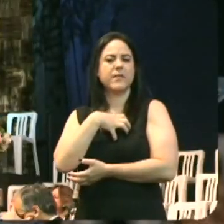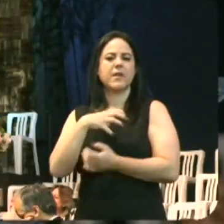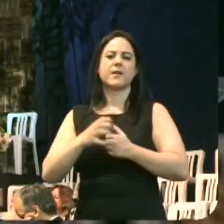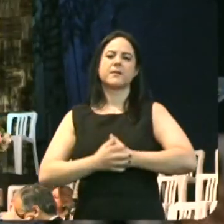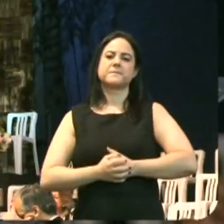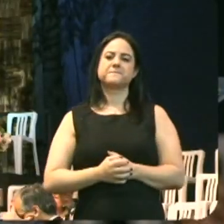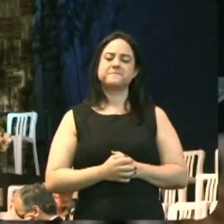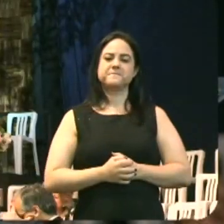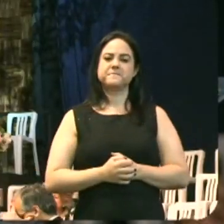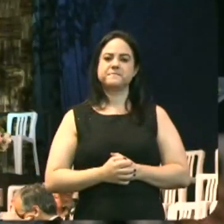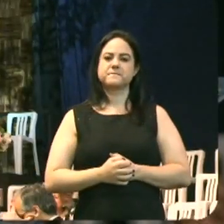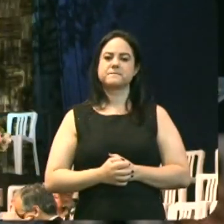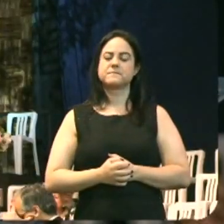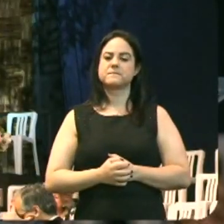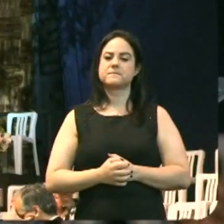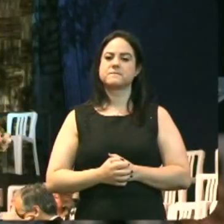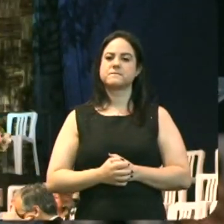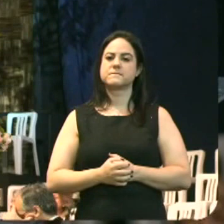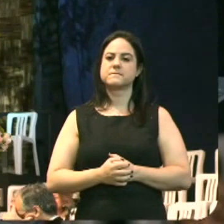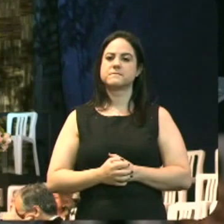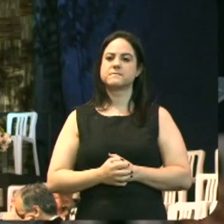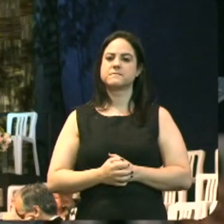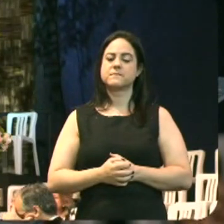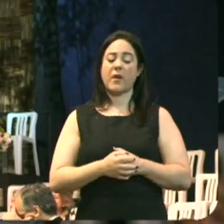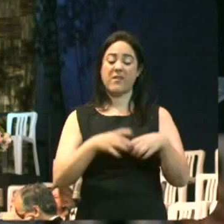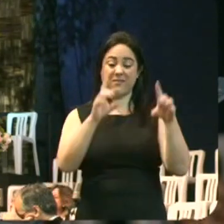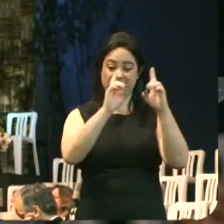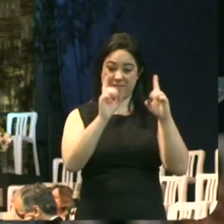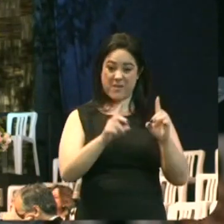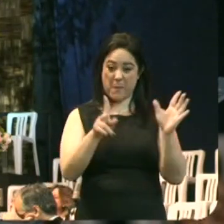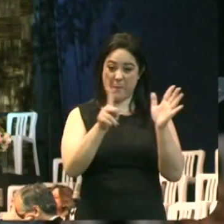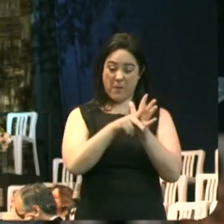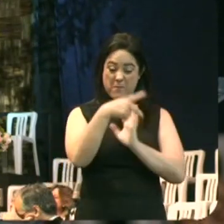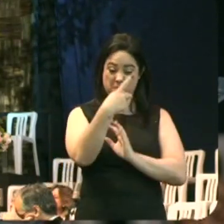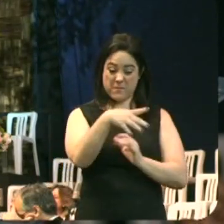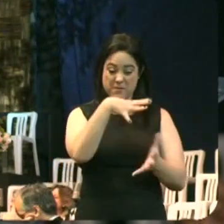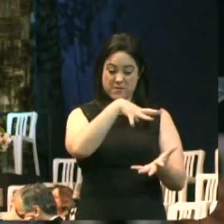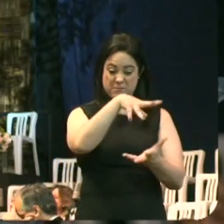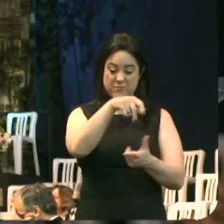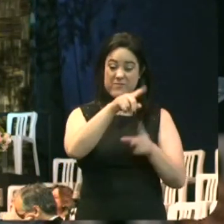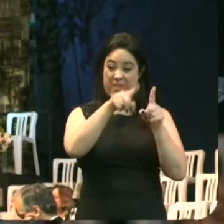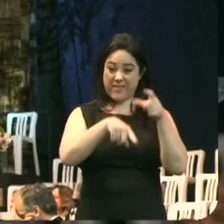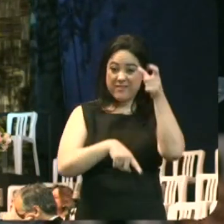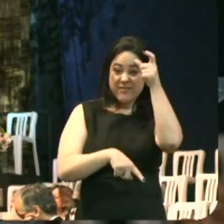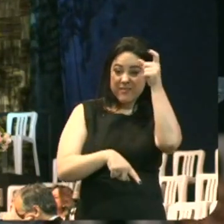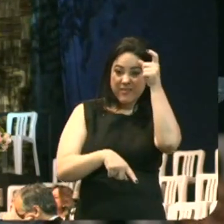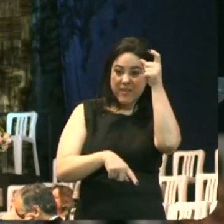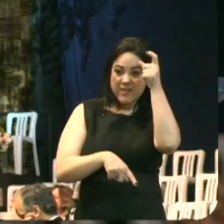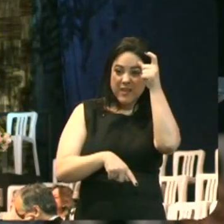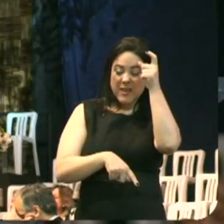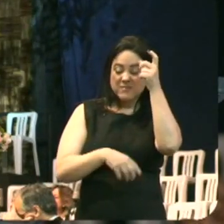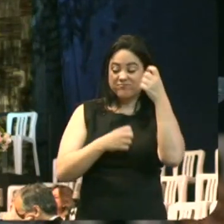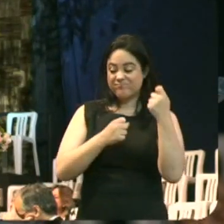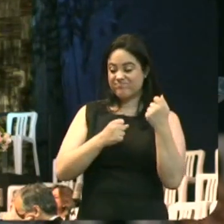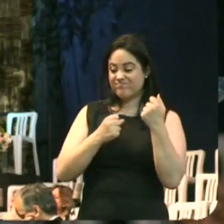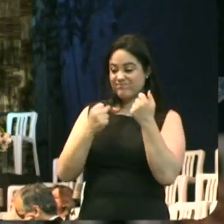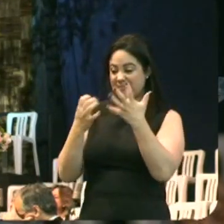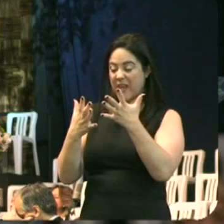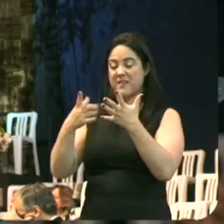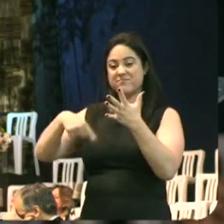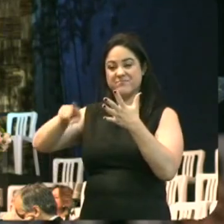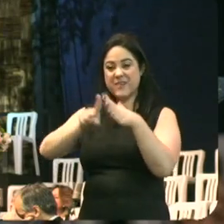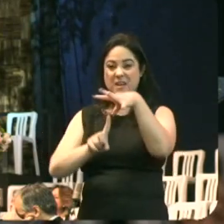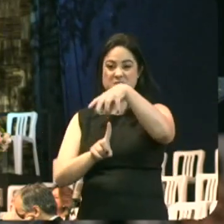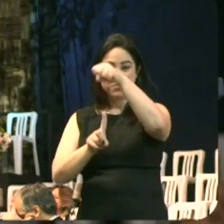escuridão é patrocinada pelo Deus desse mundo, Satanás. E Satanás, sabe o